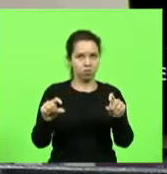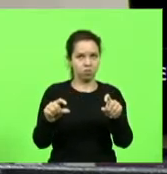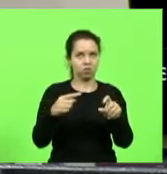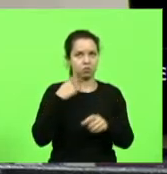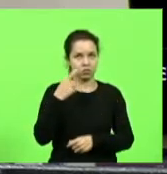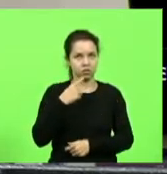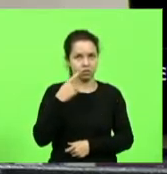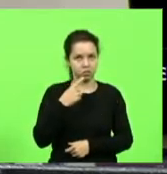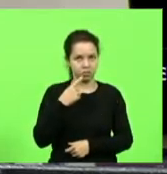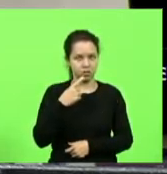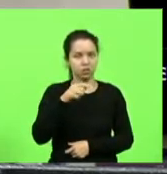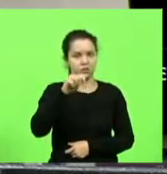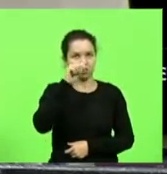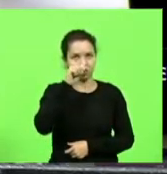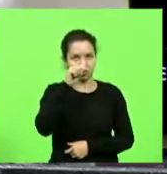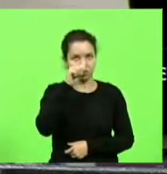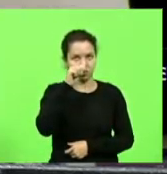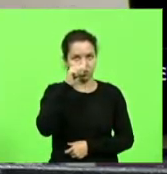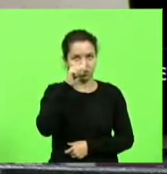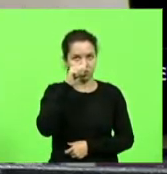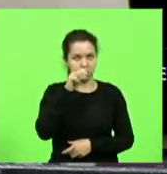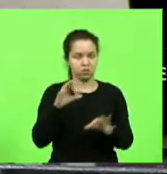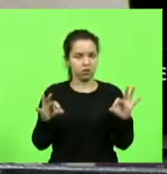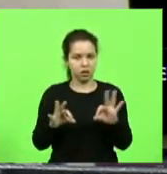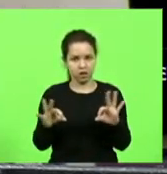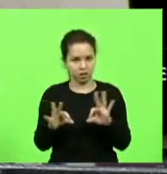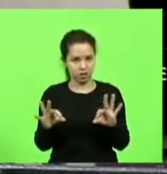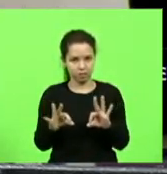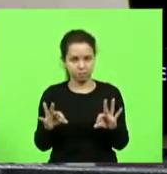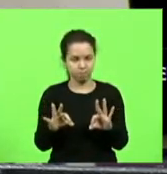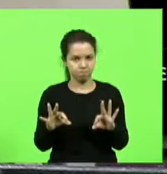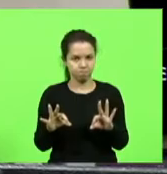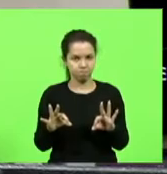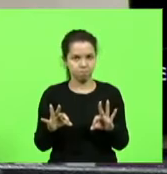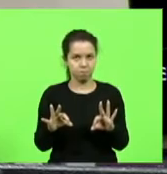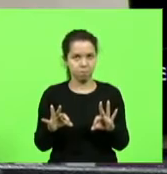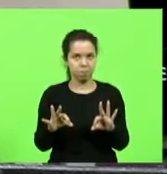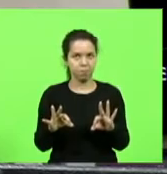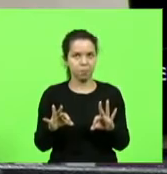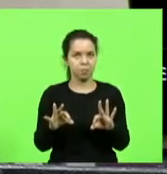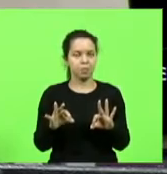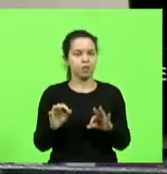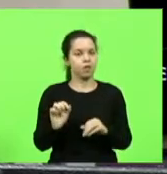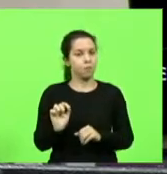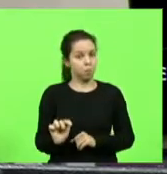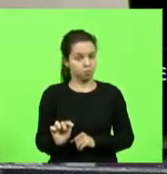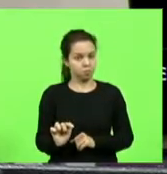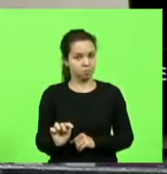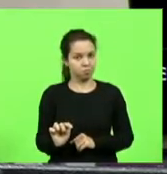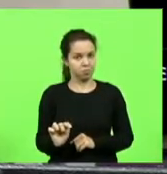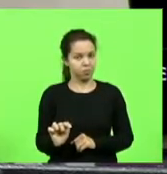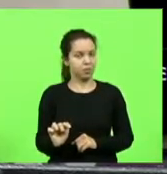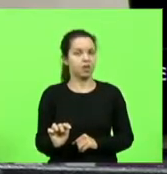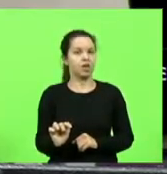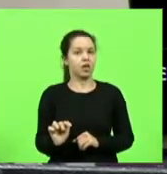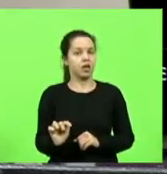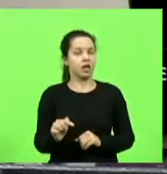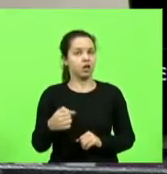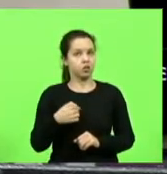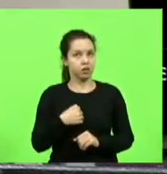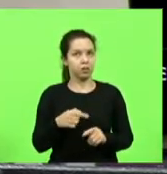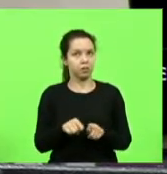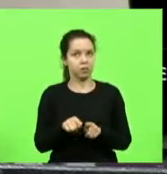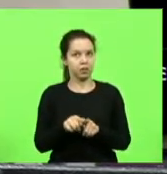deputado João Amin. Em nenhum momento, ponto. Em nenhum momento eu